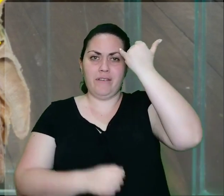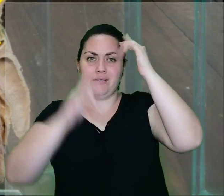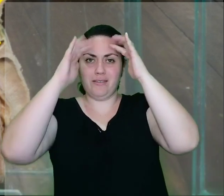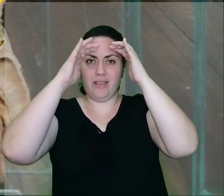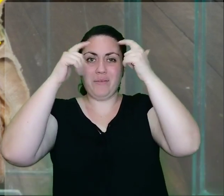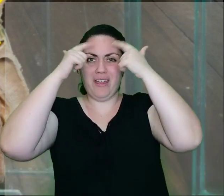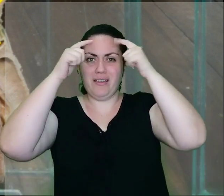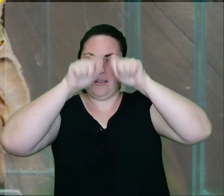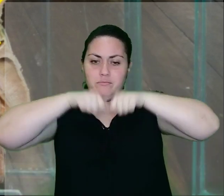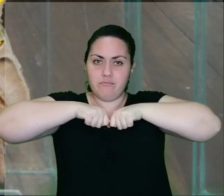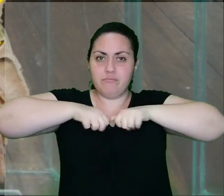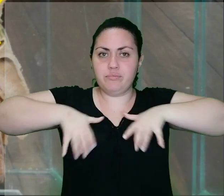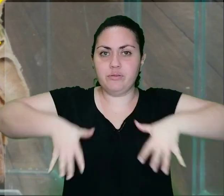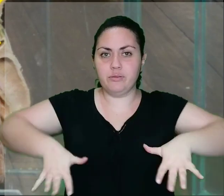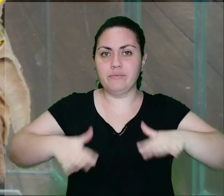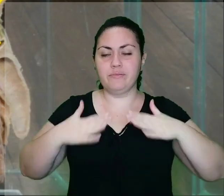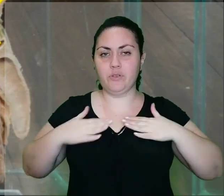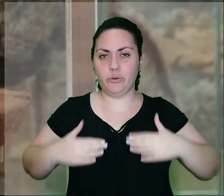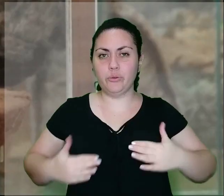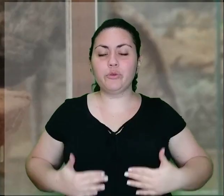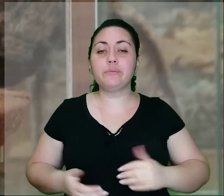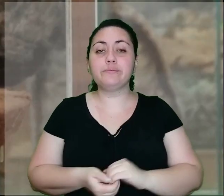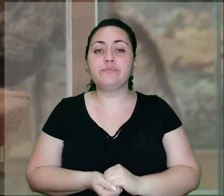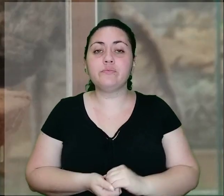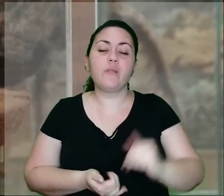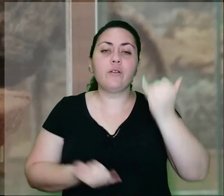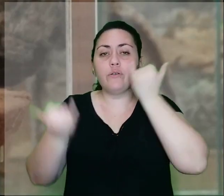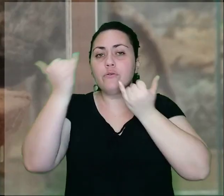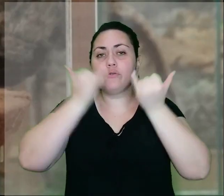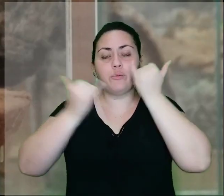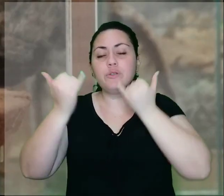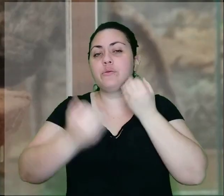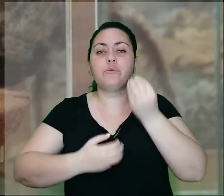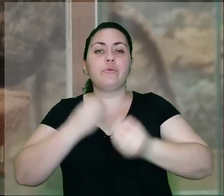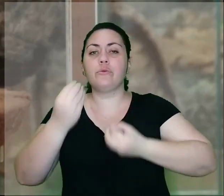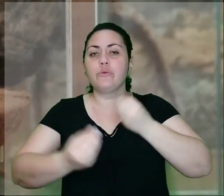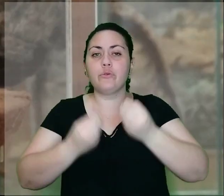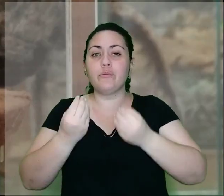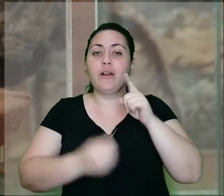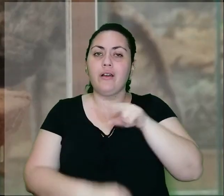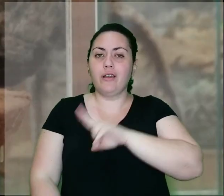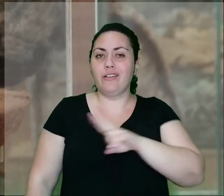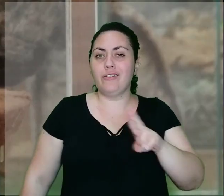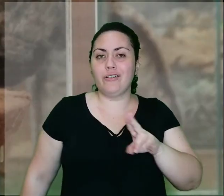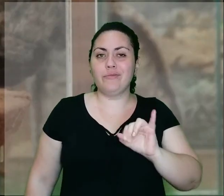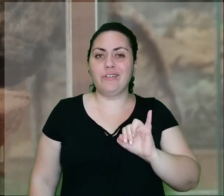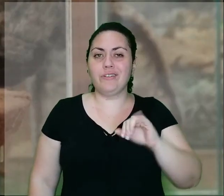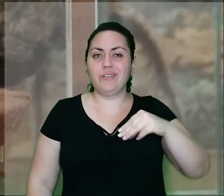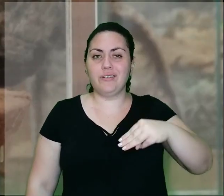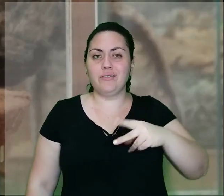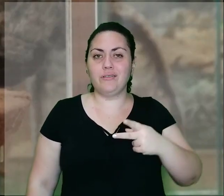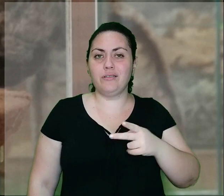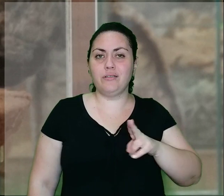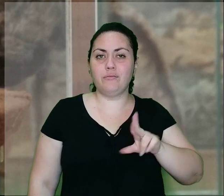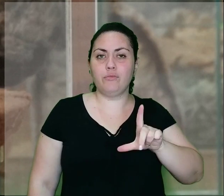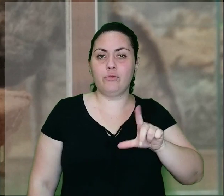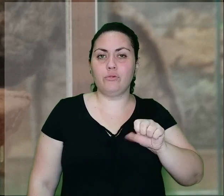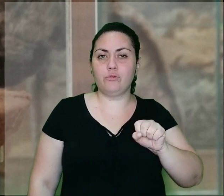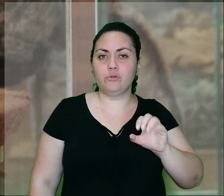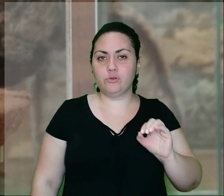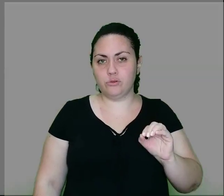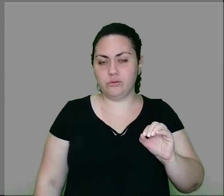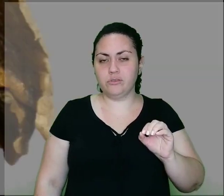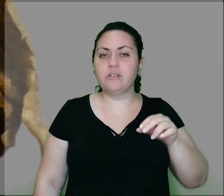cérebro e deste para outras regiões. Essas informações são transmitidas por meio dos chamados impulsos nervosos.